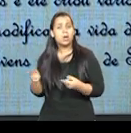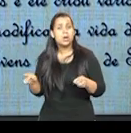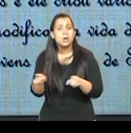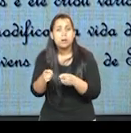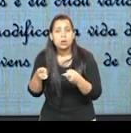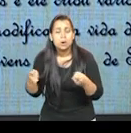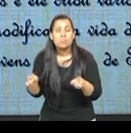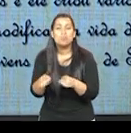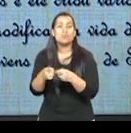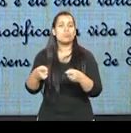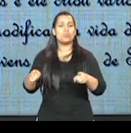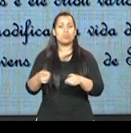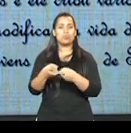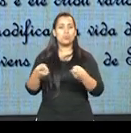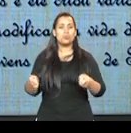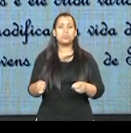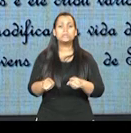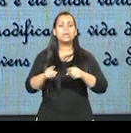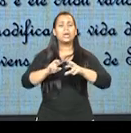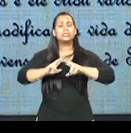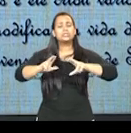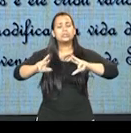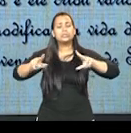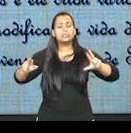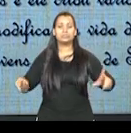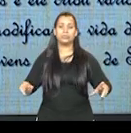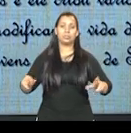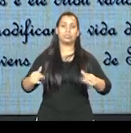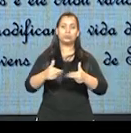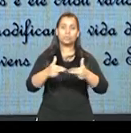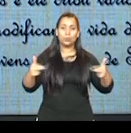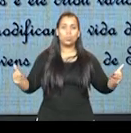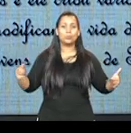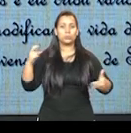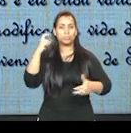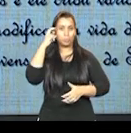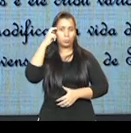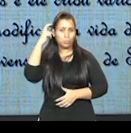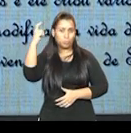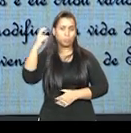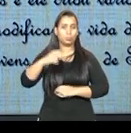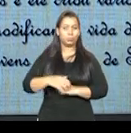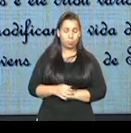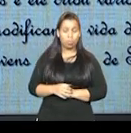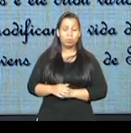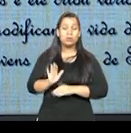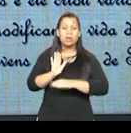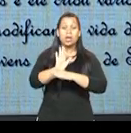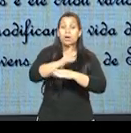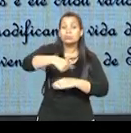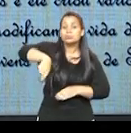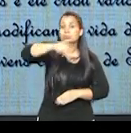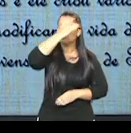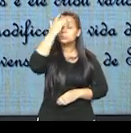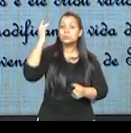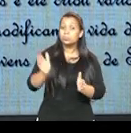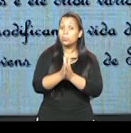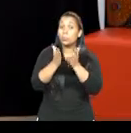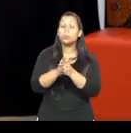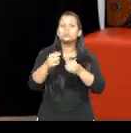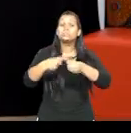aproximou ele de diversas questões sociais e ele criou vários projetos que atendem jovens carentes em Salvador.